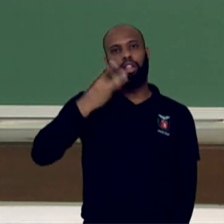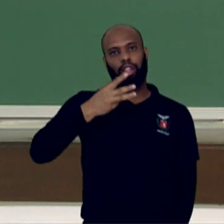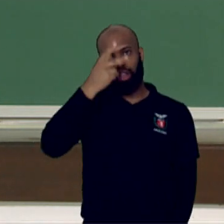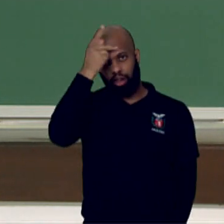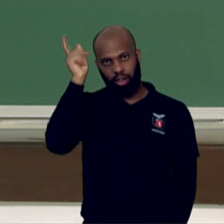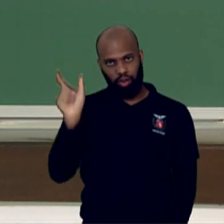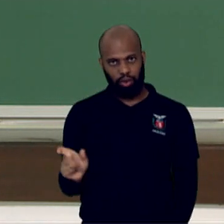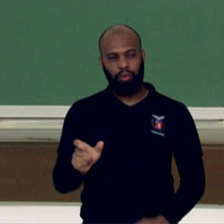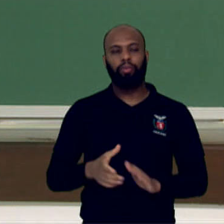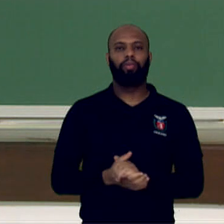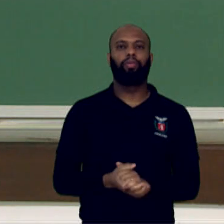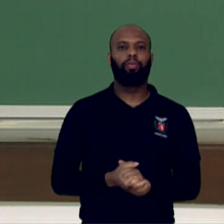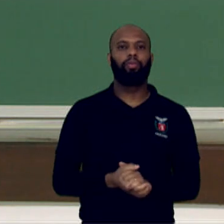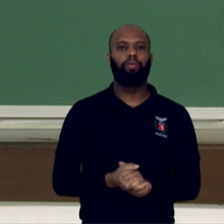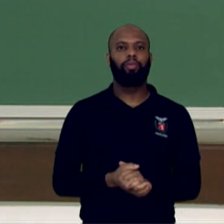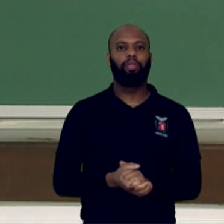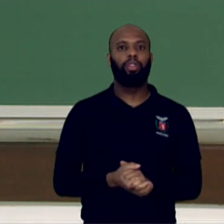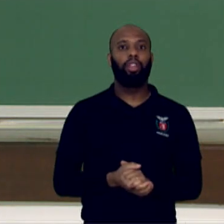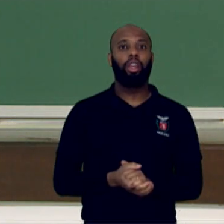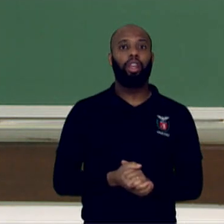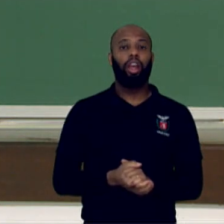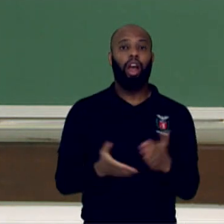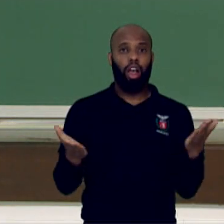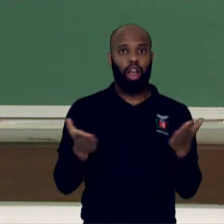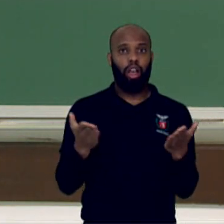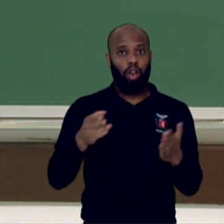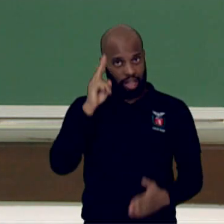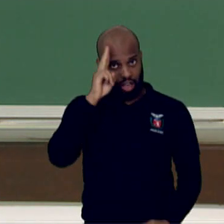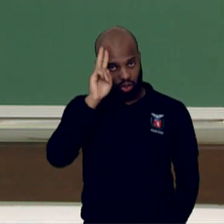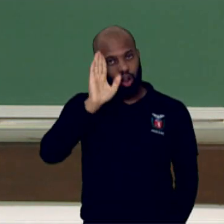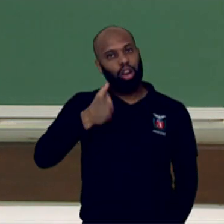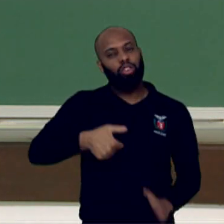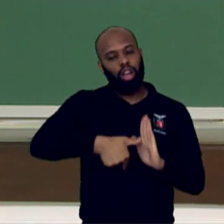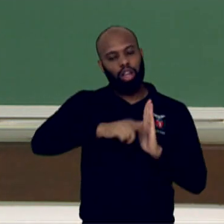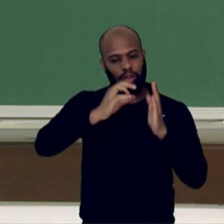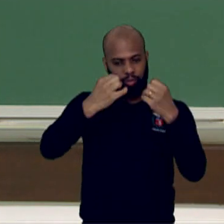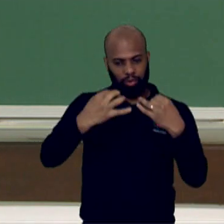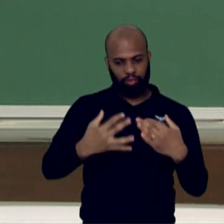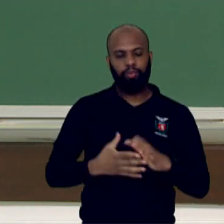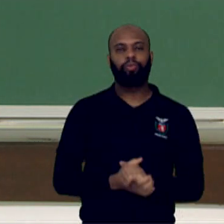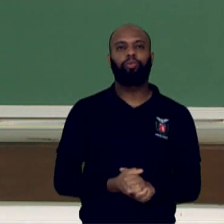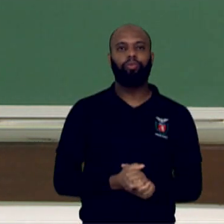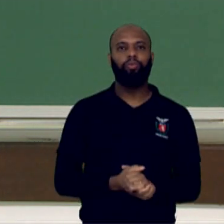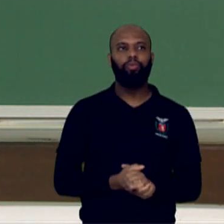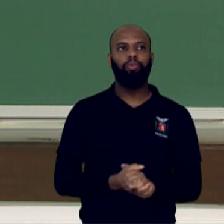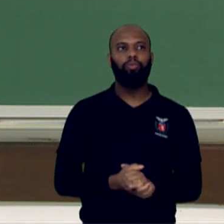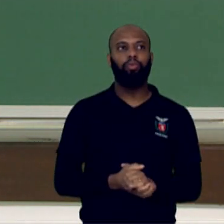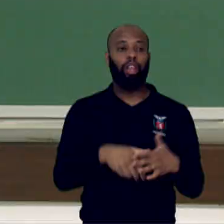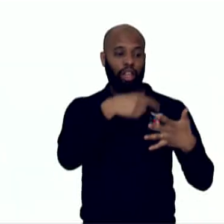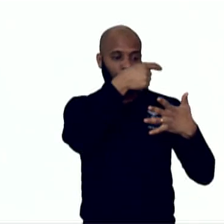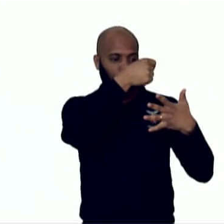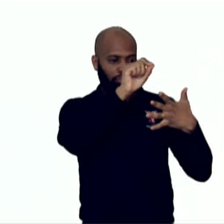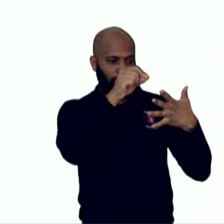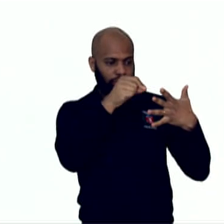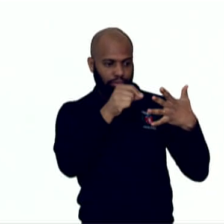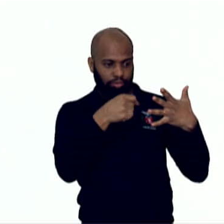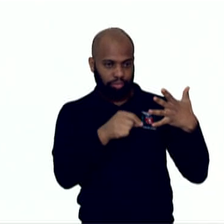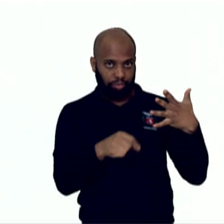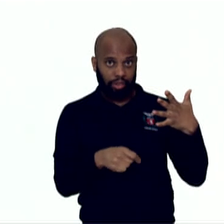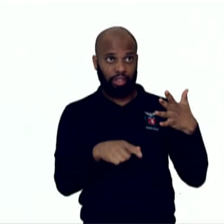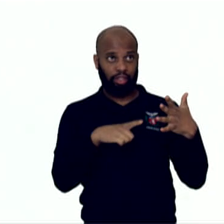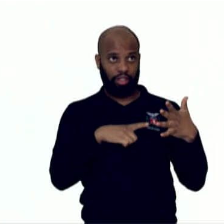pessoa. E enredo, já comentei. Então, além dos elementos